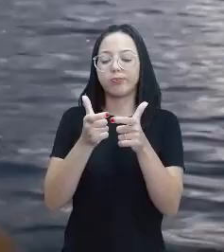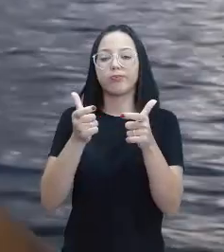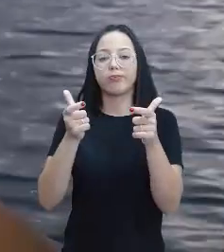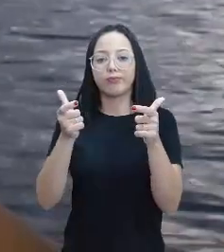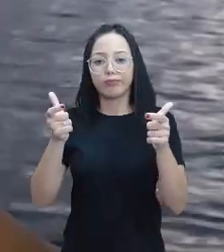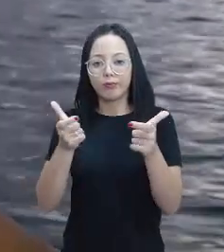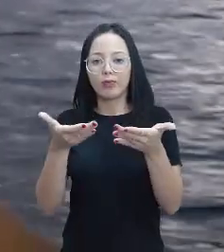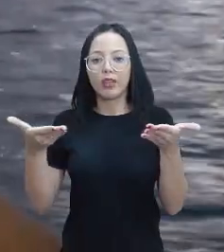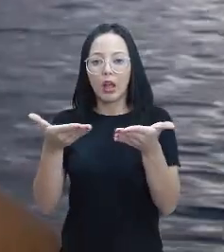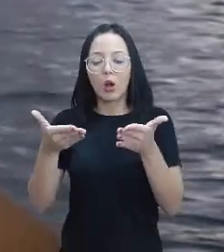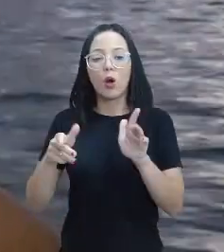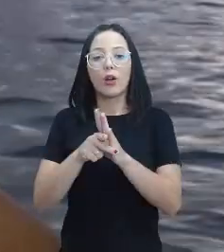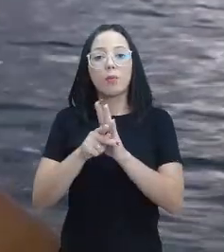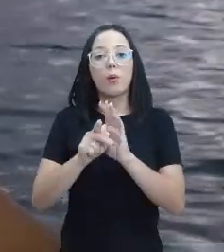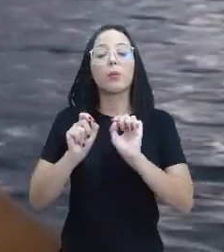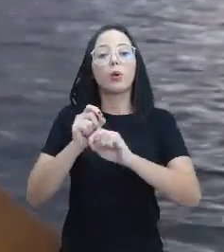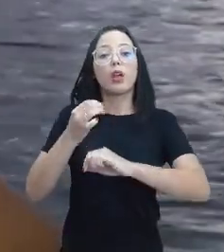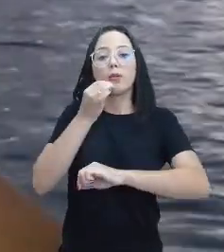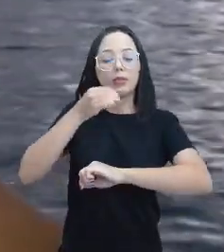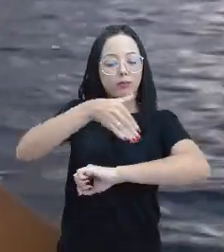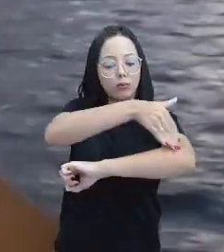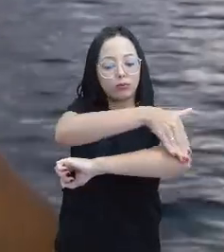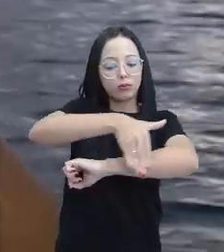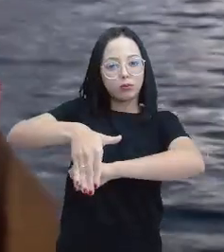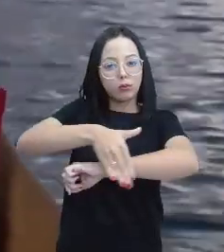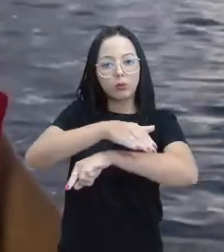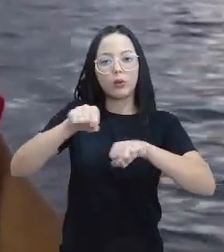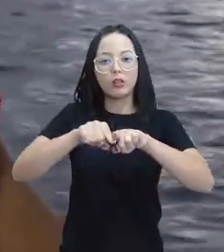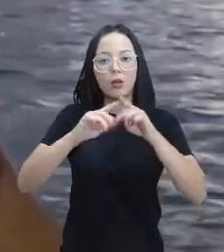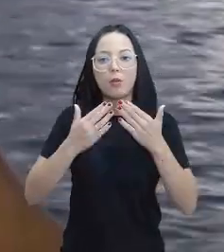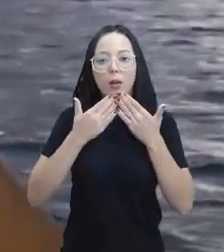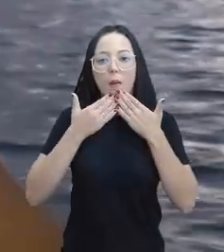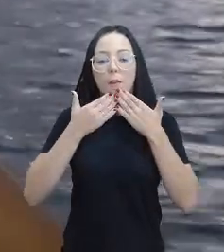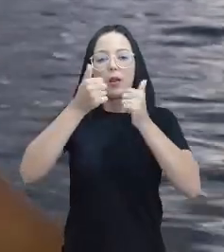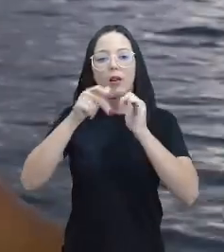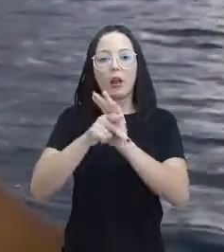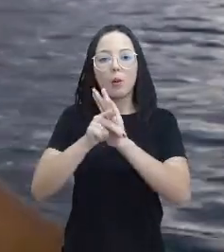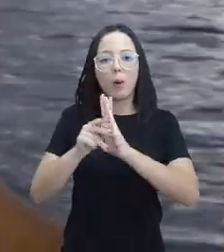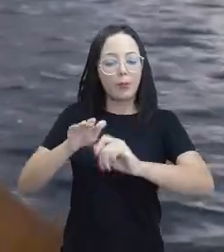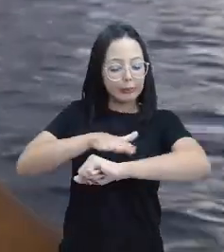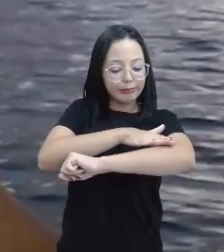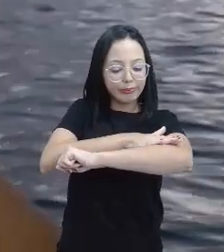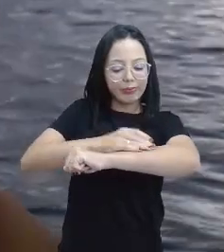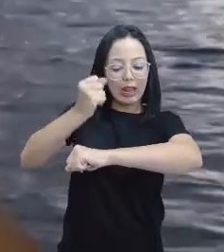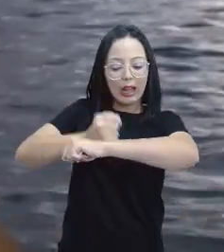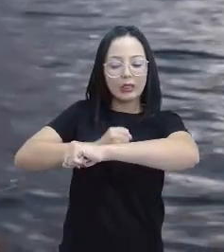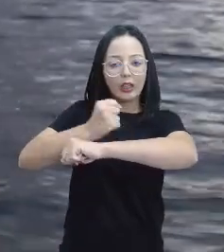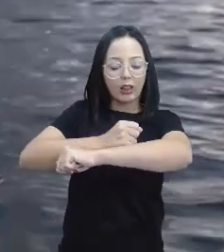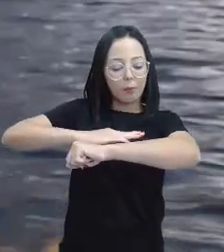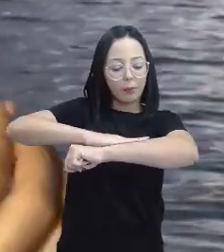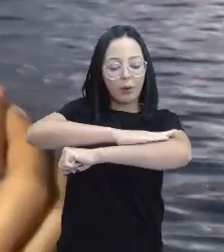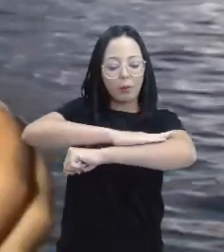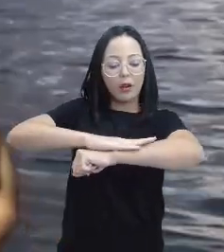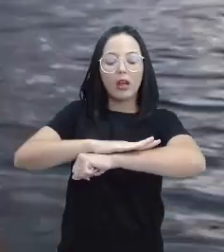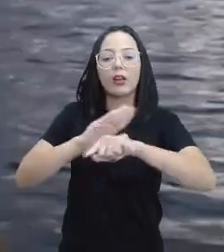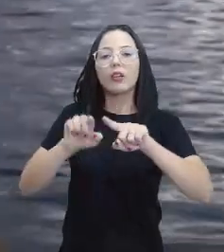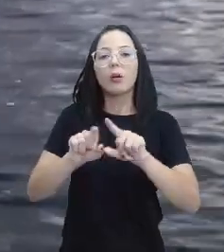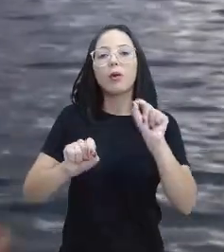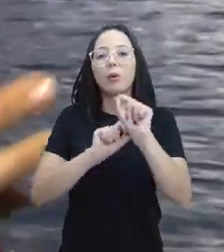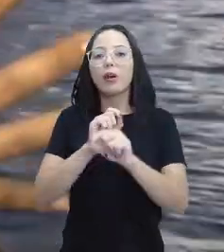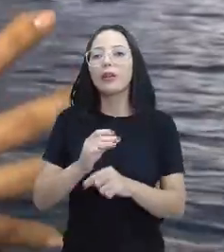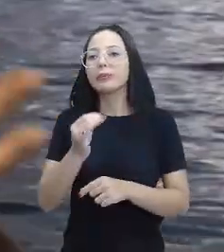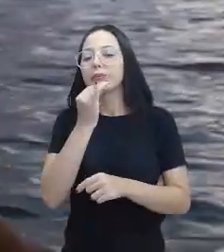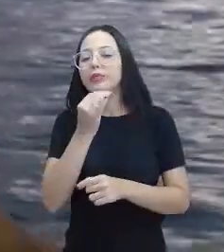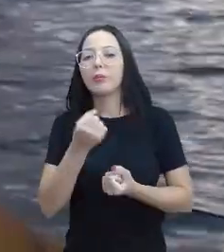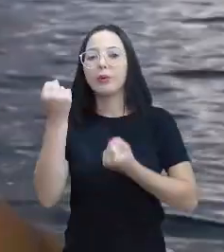nossa malha cicloviária na cidade e melhorado a situação das nossas calçadas. Então, é menos um carro na